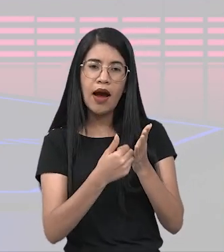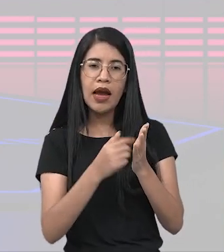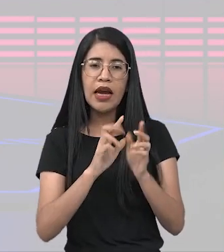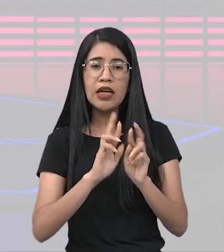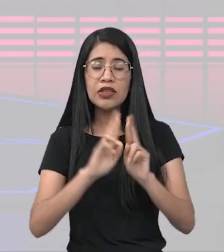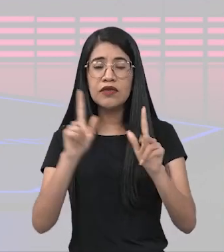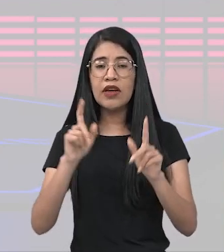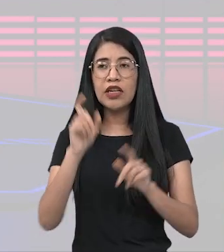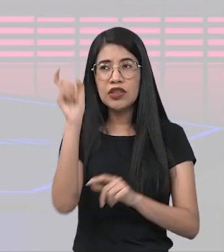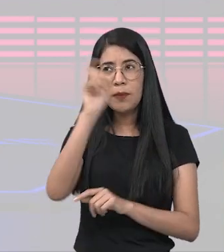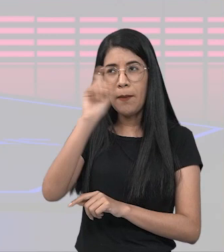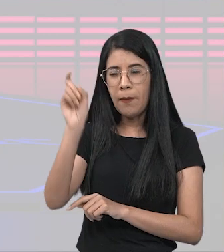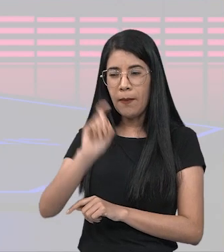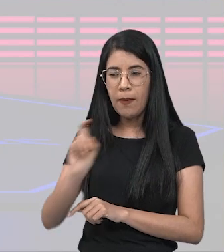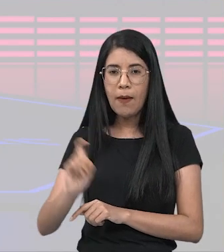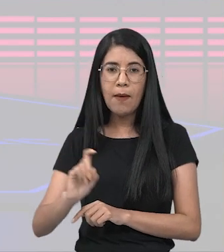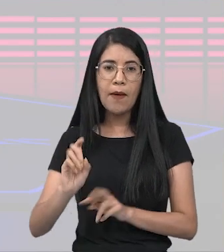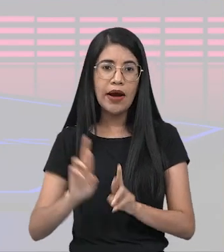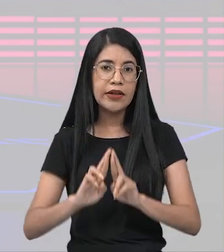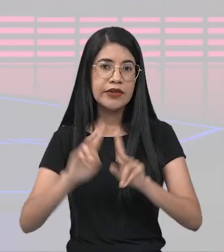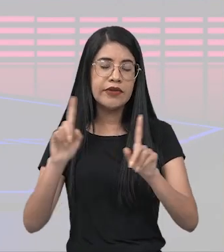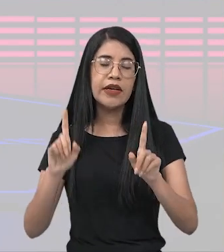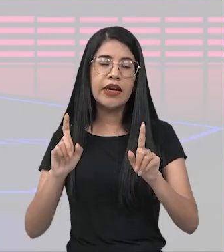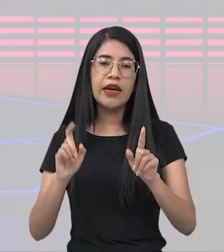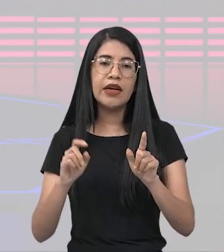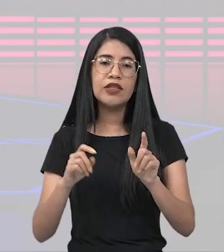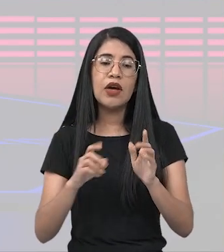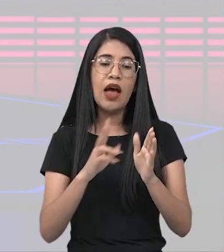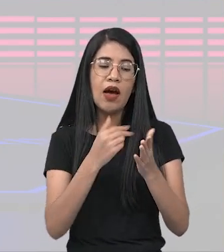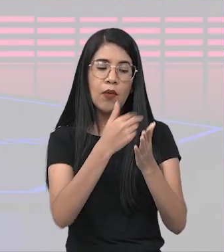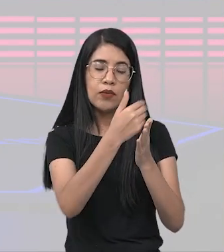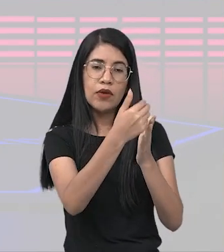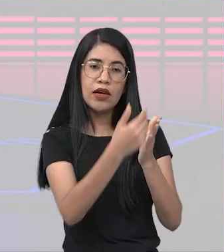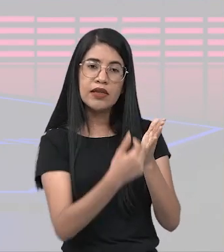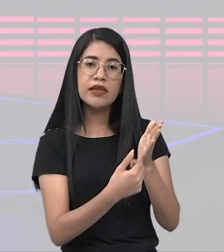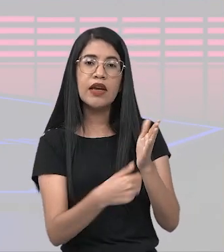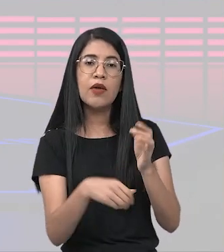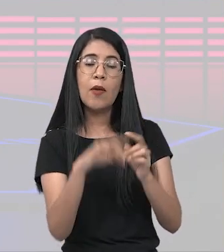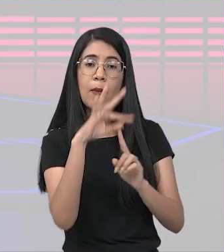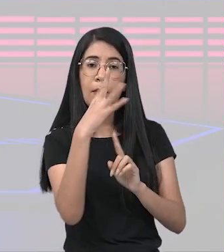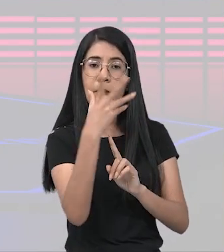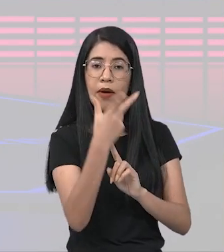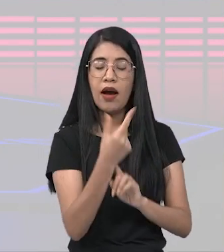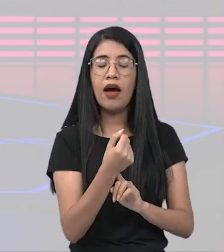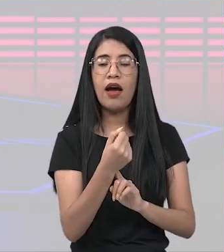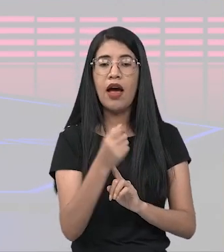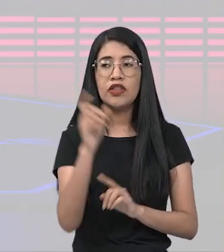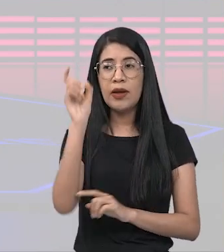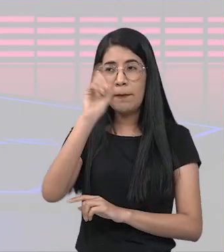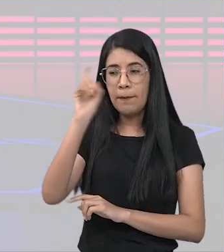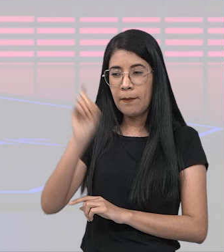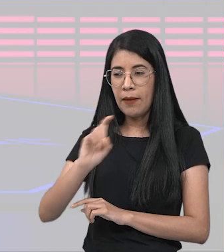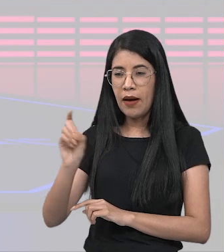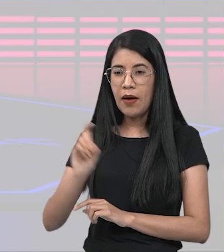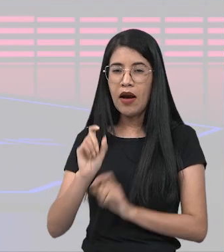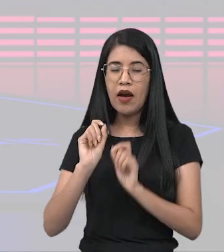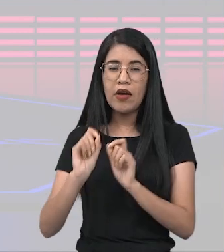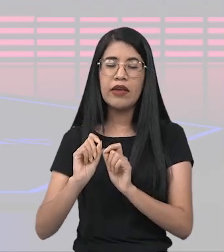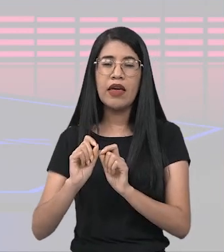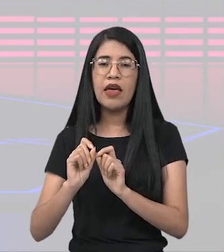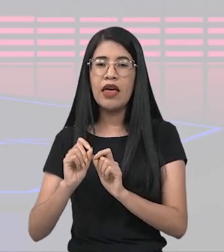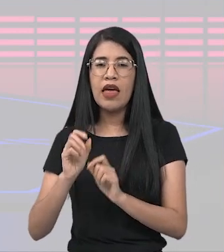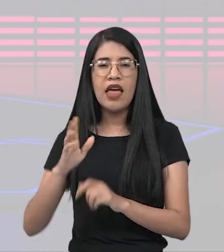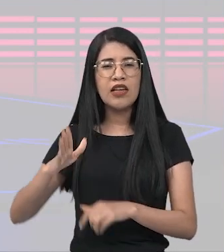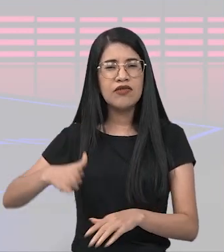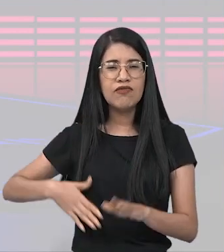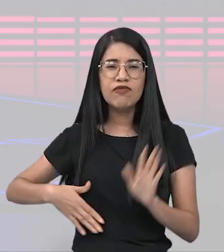A gente está falando do grafite, da manifestação artística. Eu não estou falando da pichação, que é um